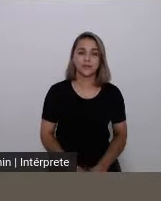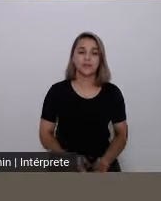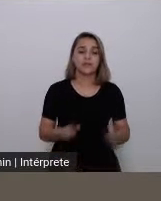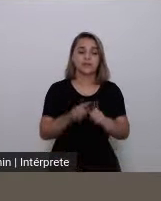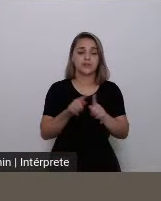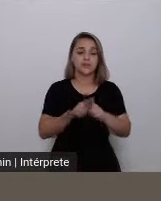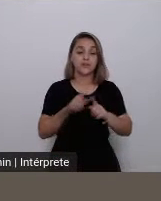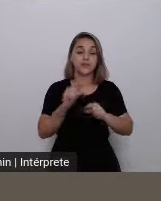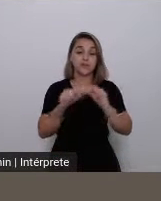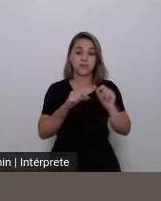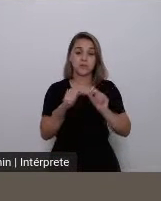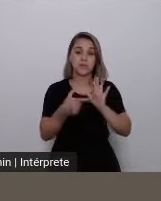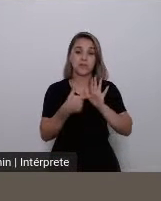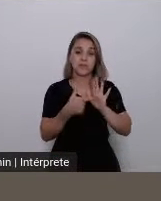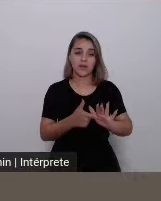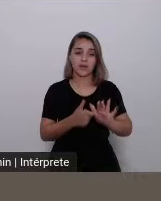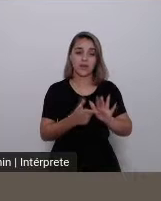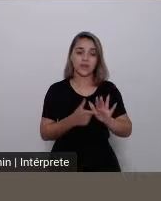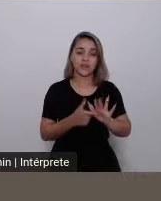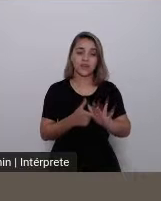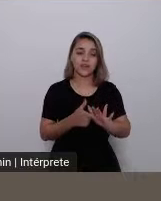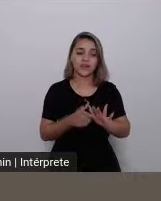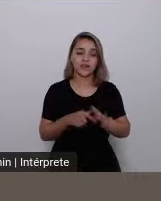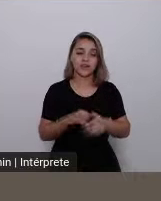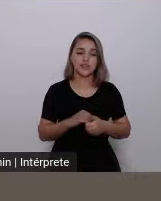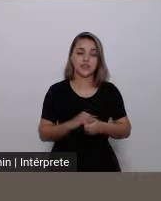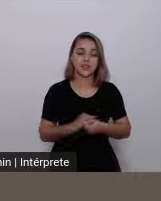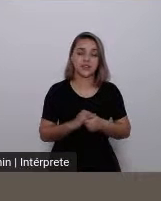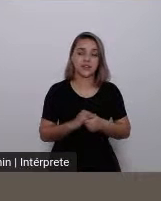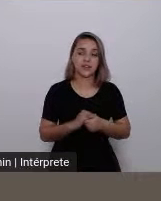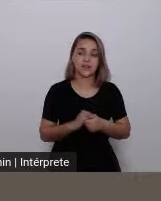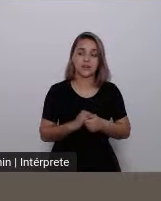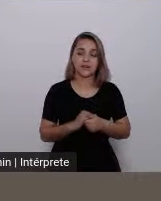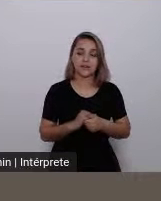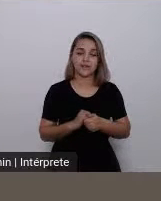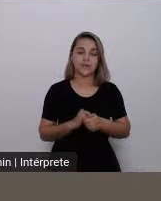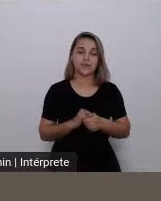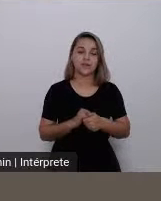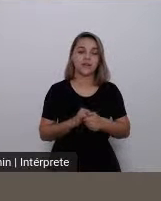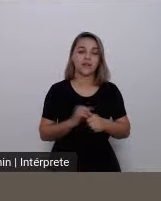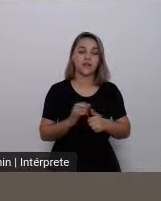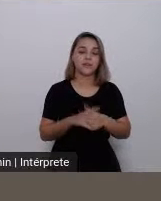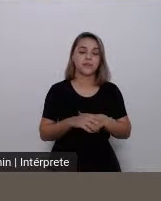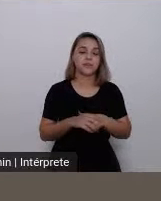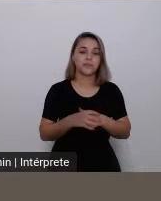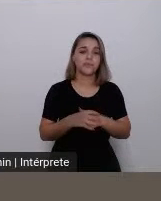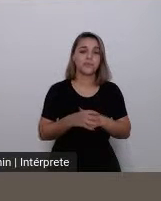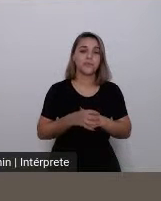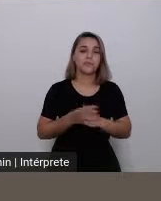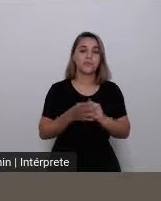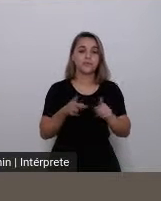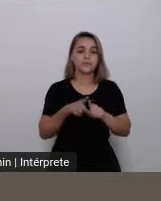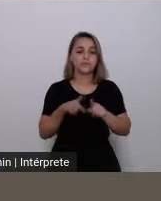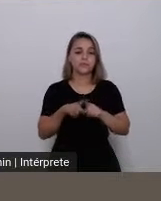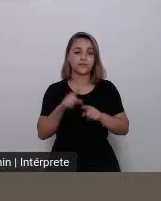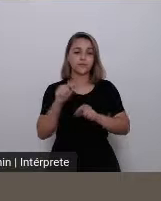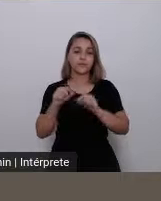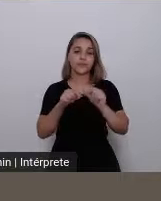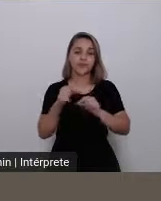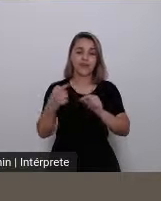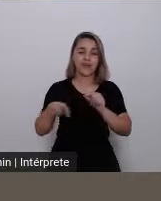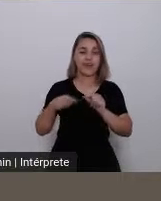um protagonismo ainda maior, né? A revista, inclusive, anunciava que tinha uma equipe de